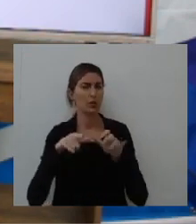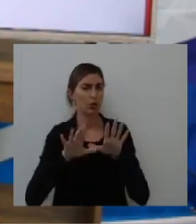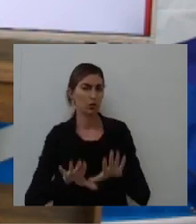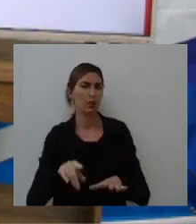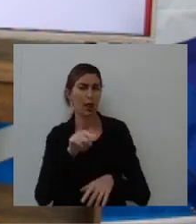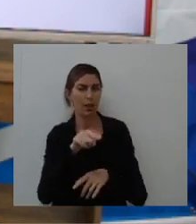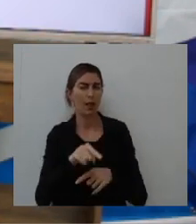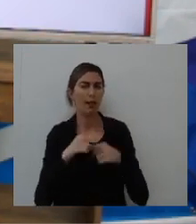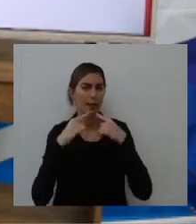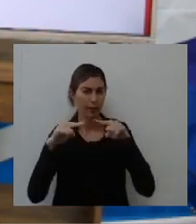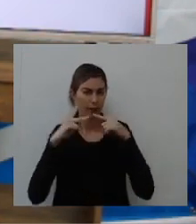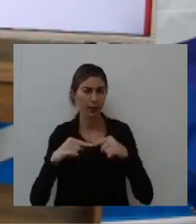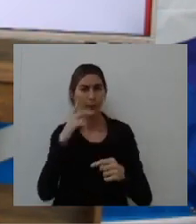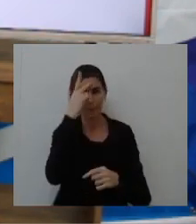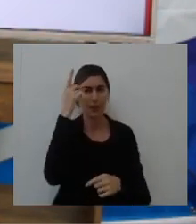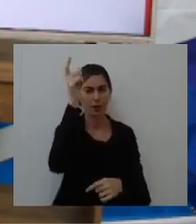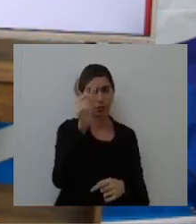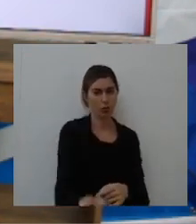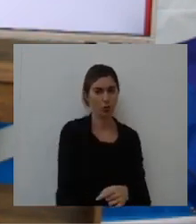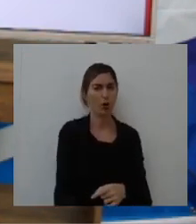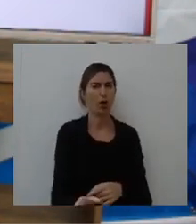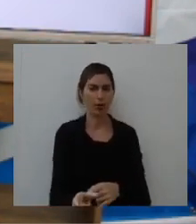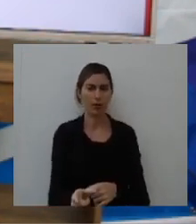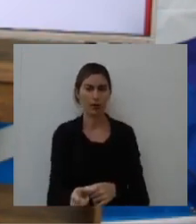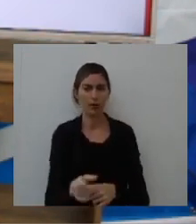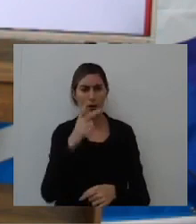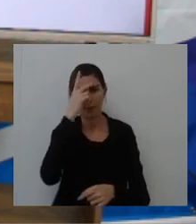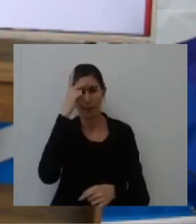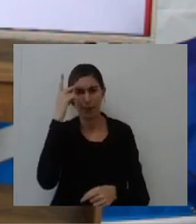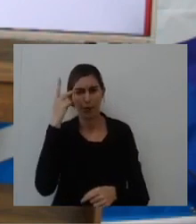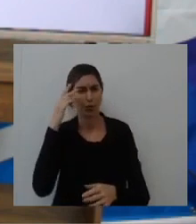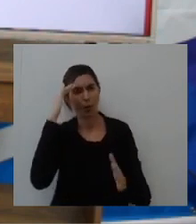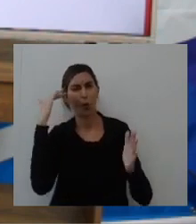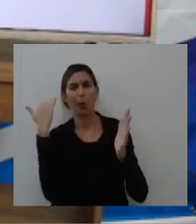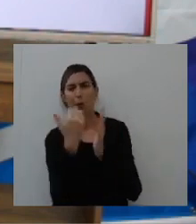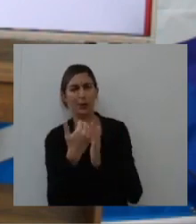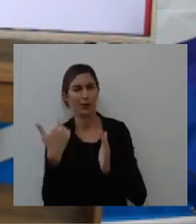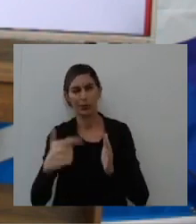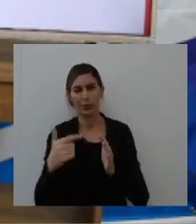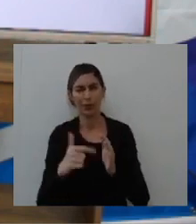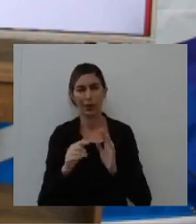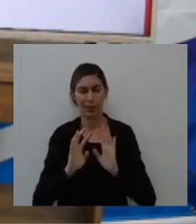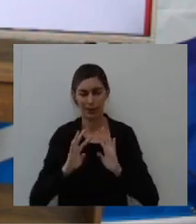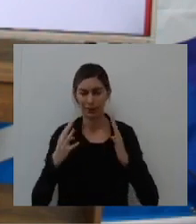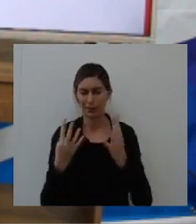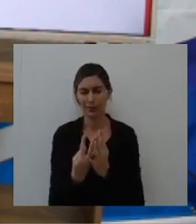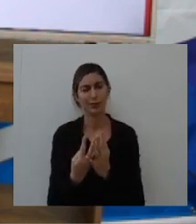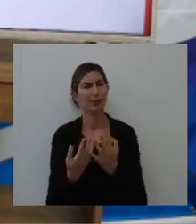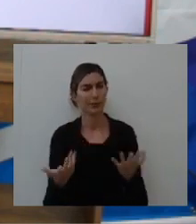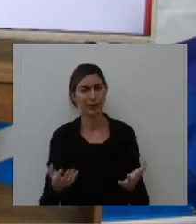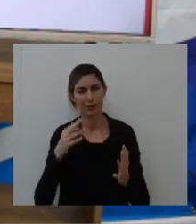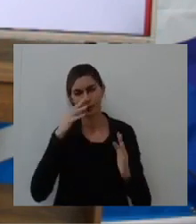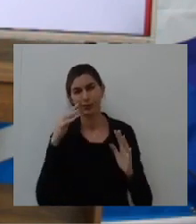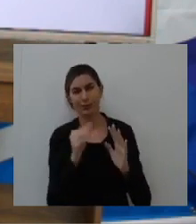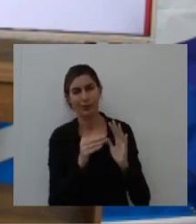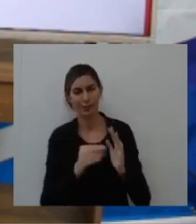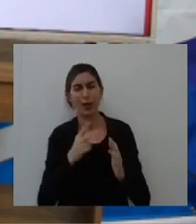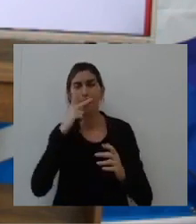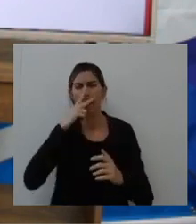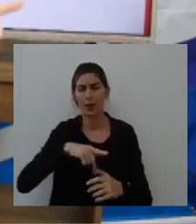está criticando a pessoa que fura o isolamento, tanto que ela citou. Mesmo com